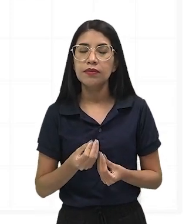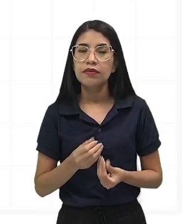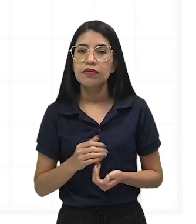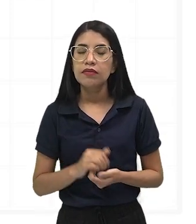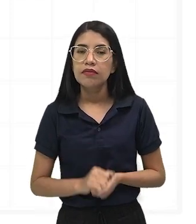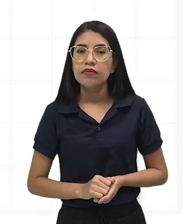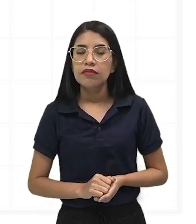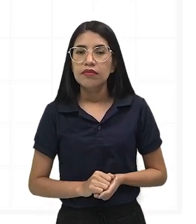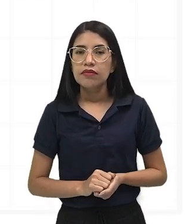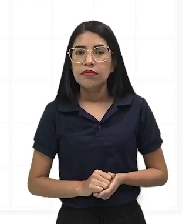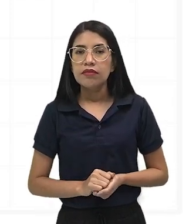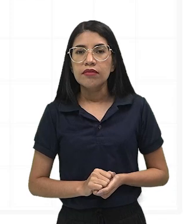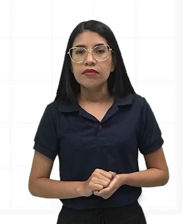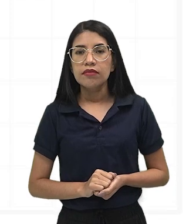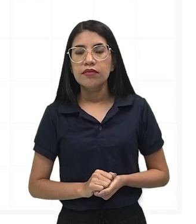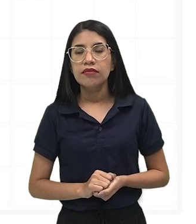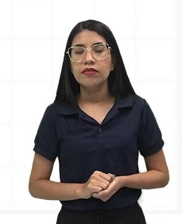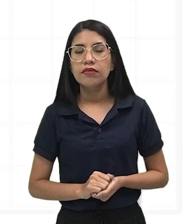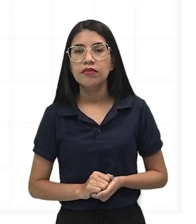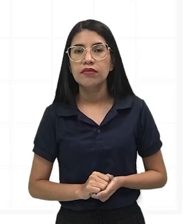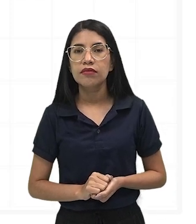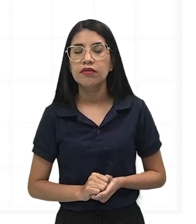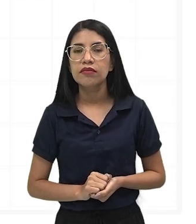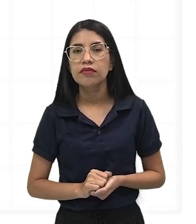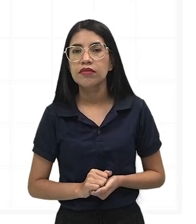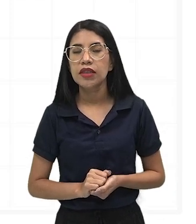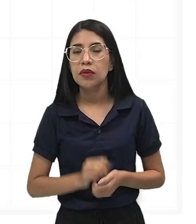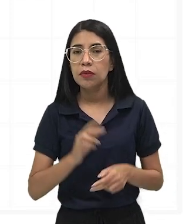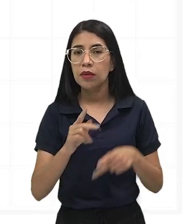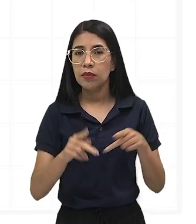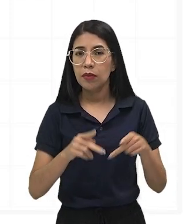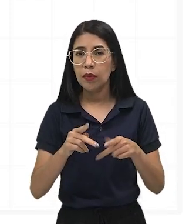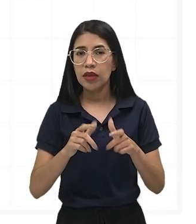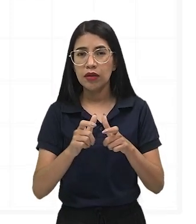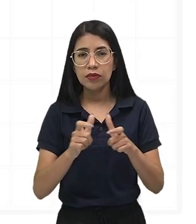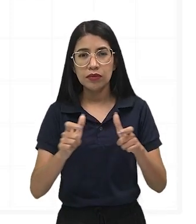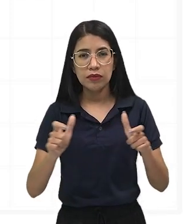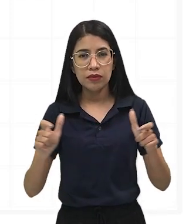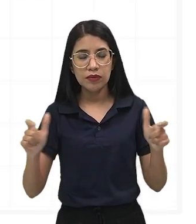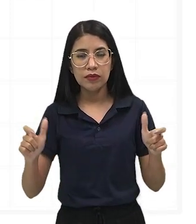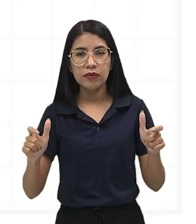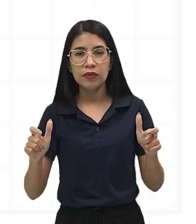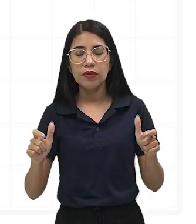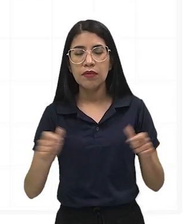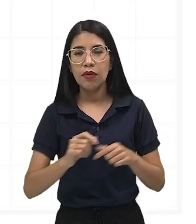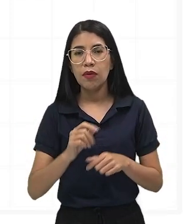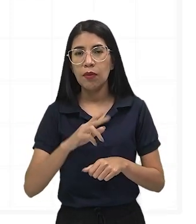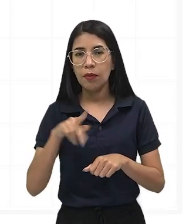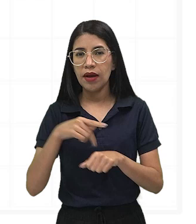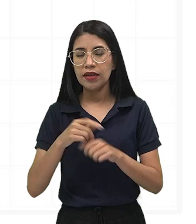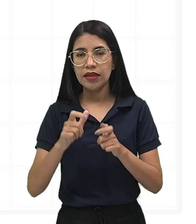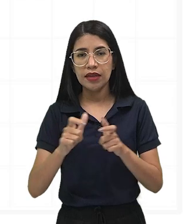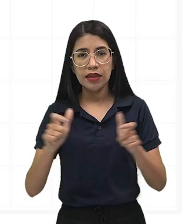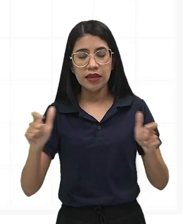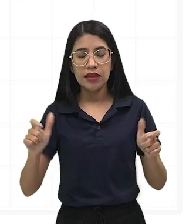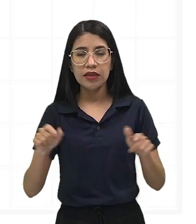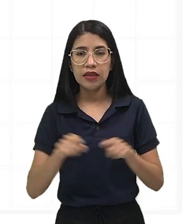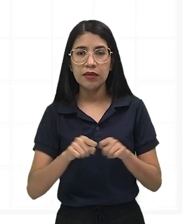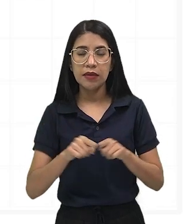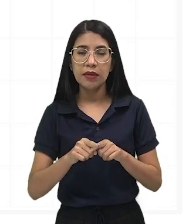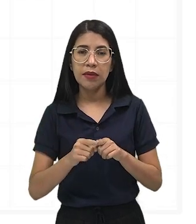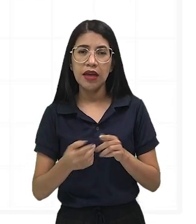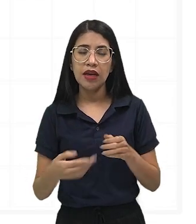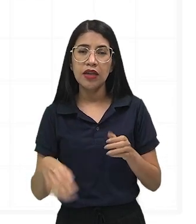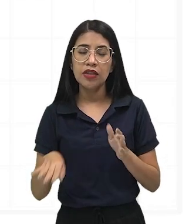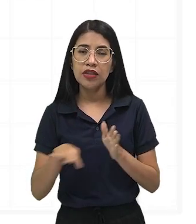do Brasil, nós temos uma população muito grande, um país muito grande. Nós chegarmos aí lá